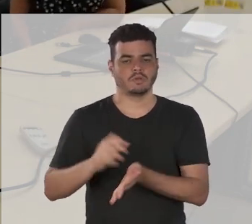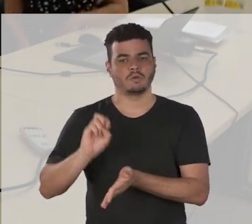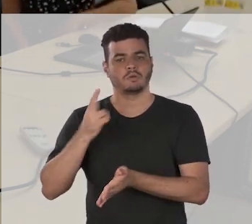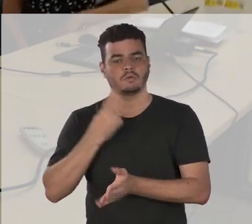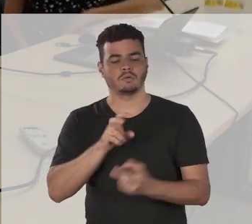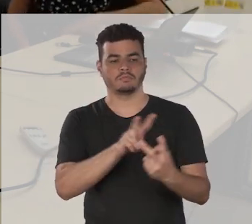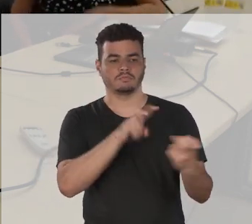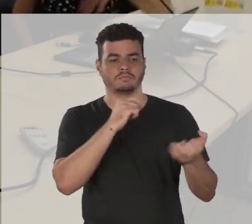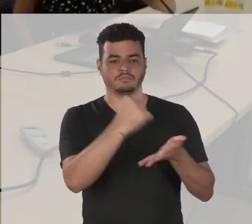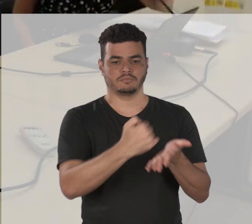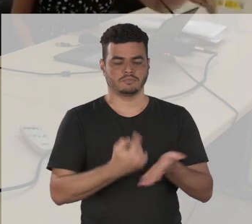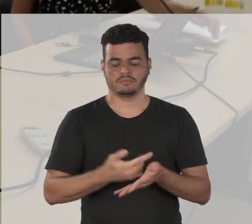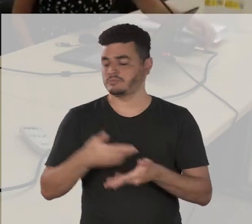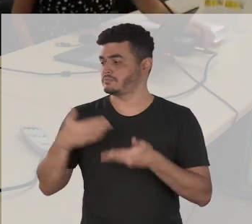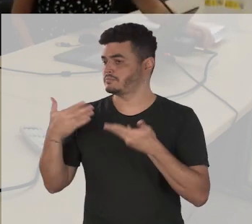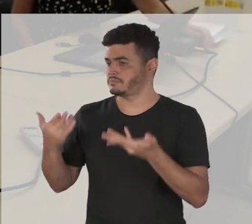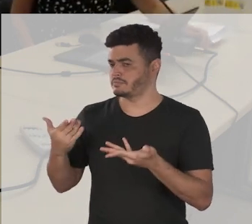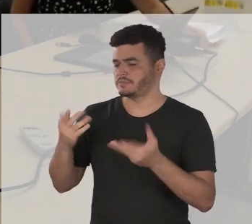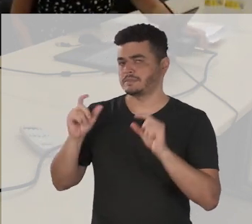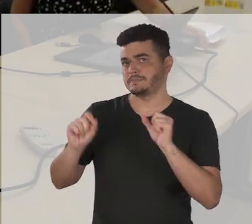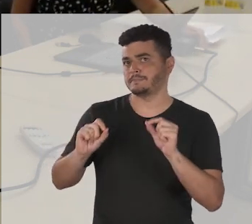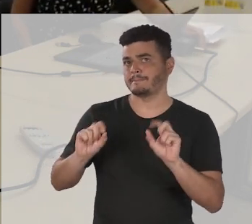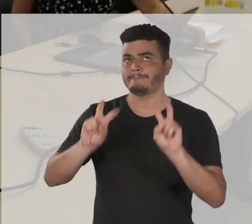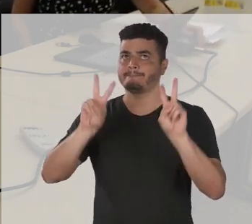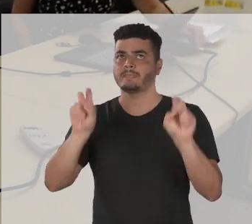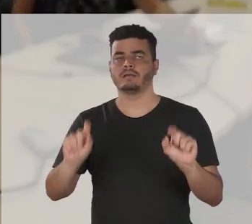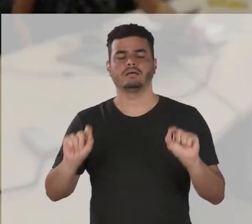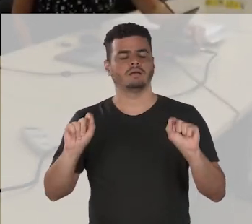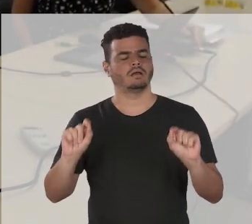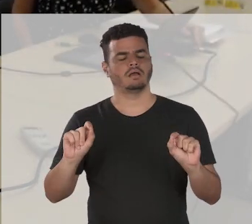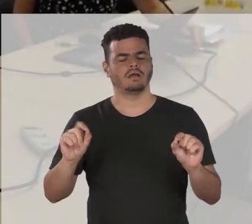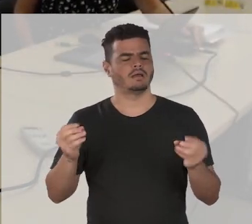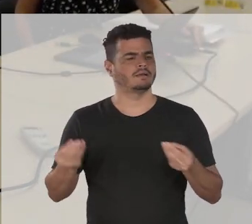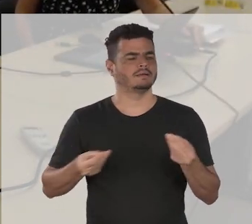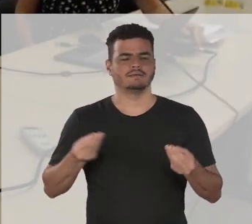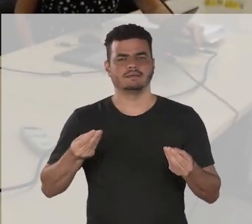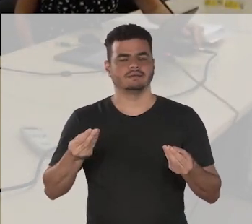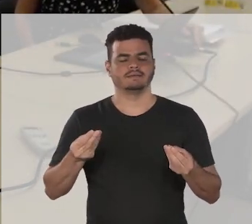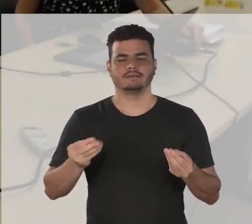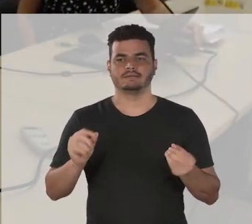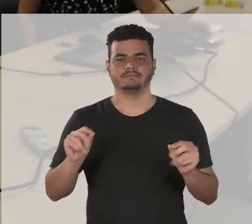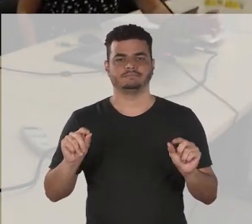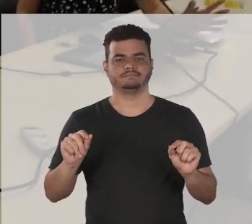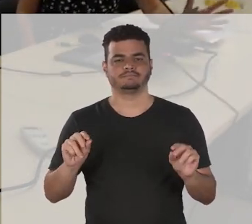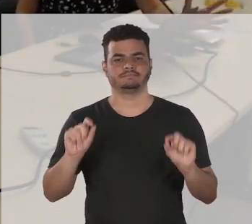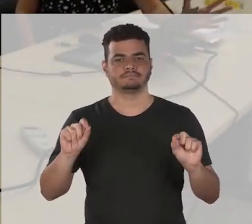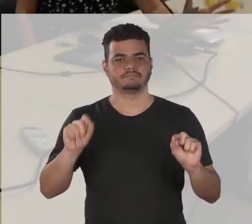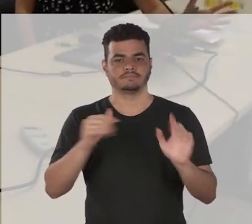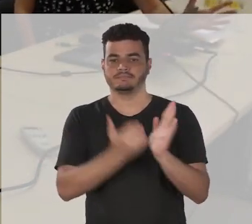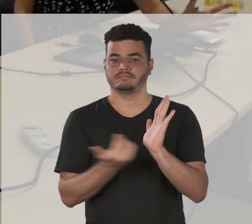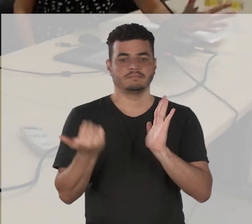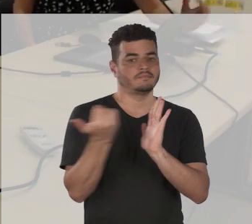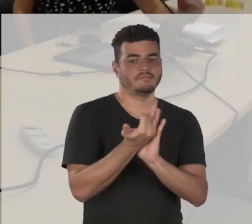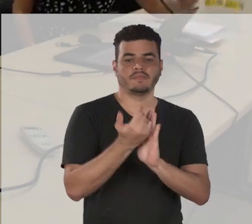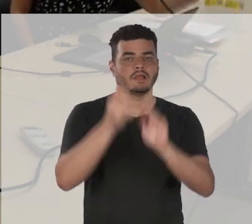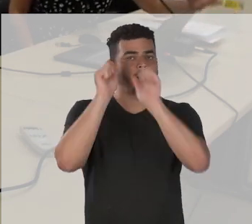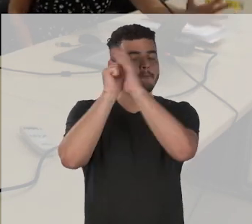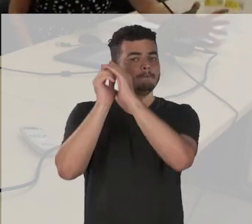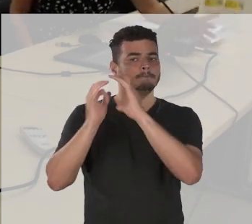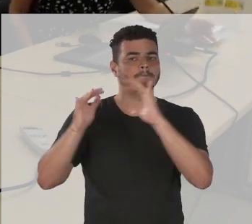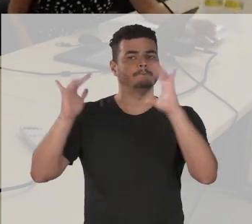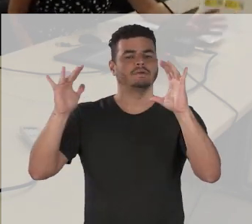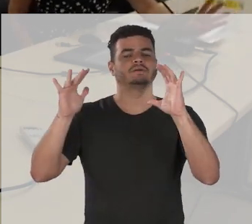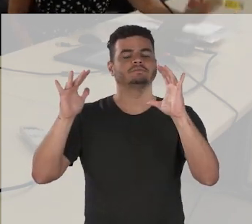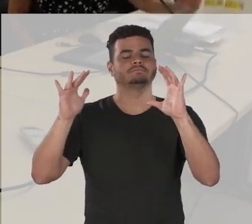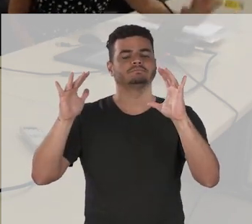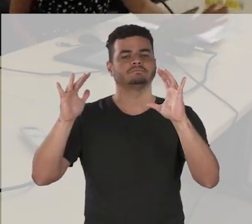chat. Bom, sobre esse tema da excessiva imaginação